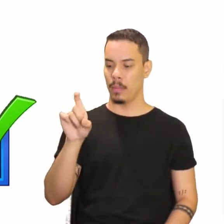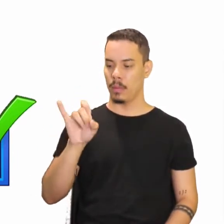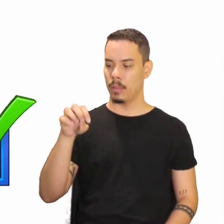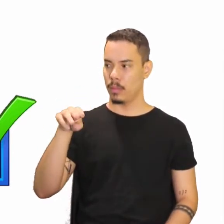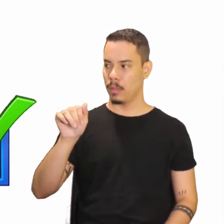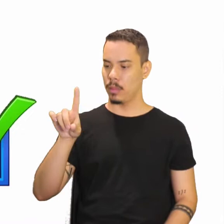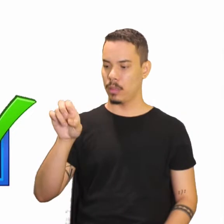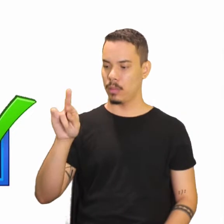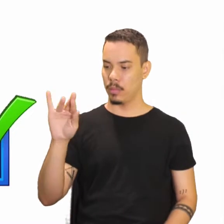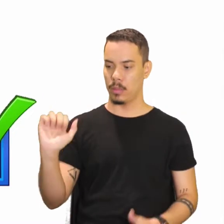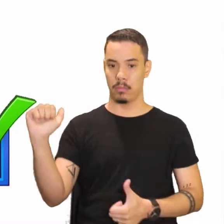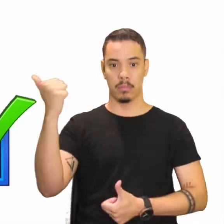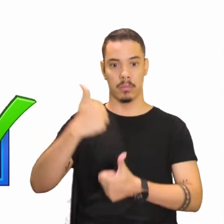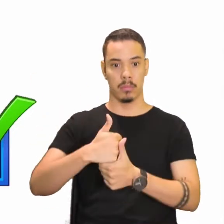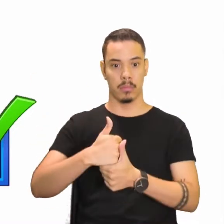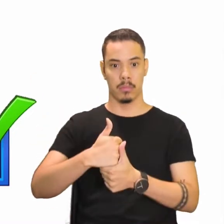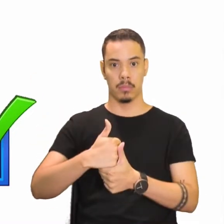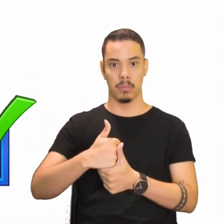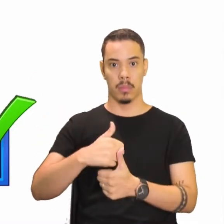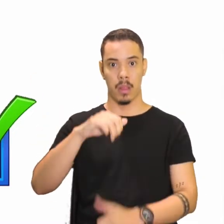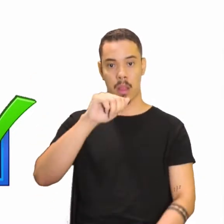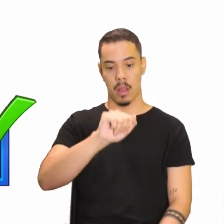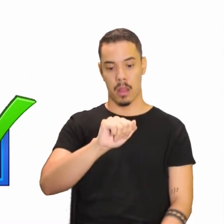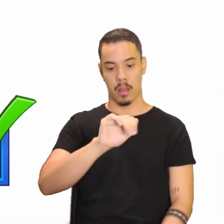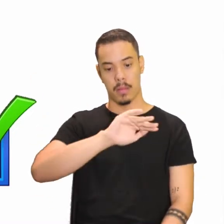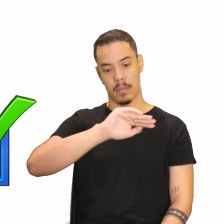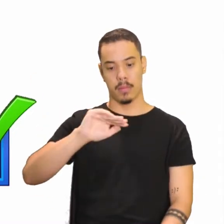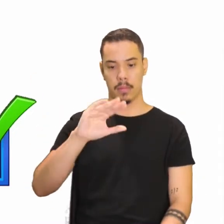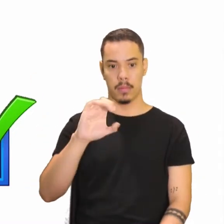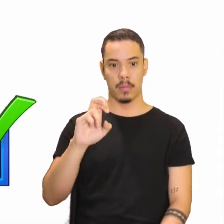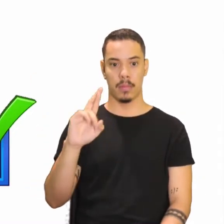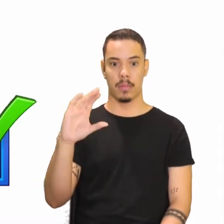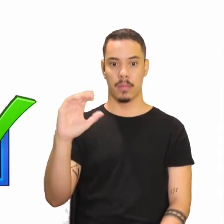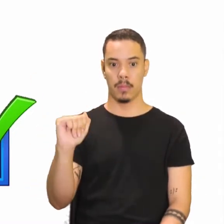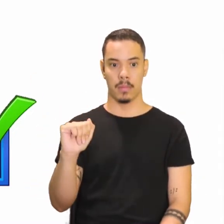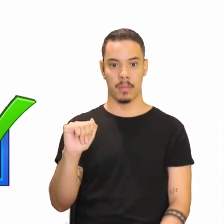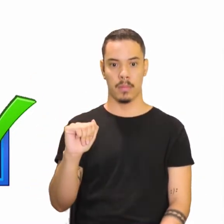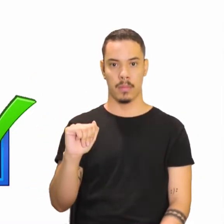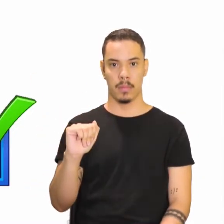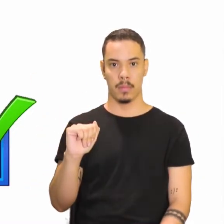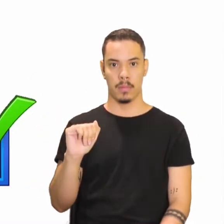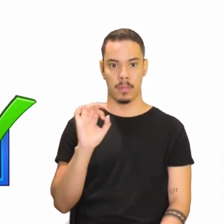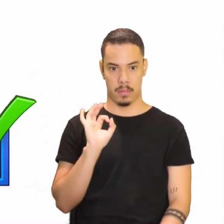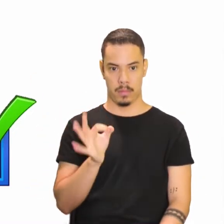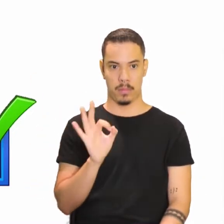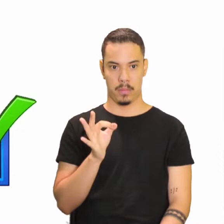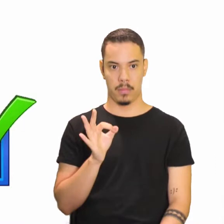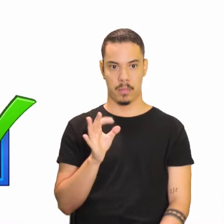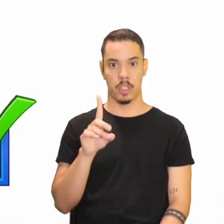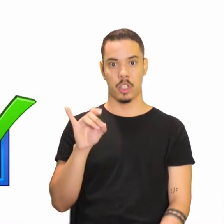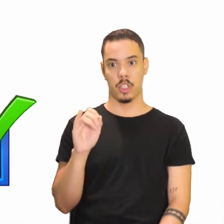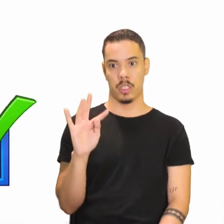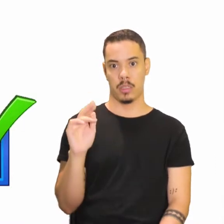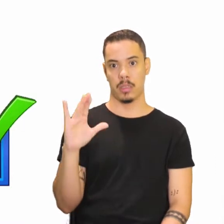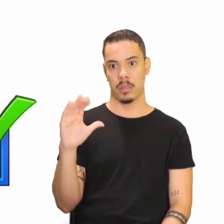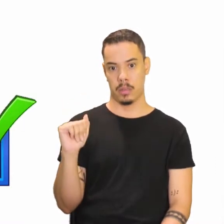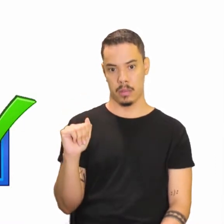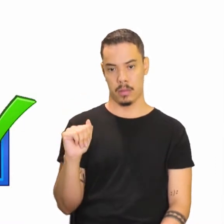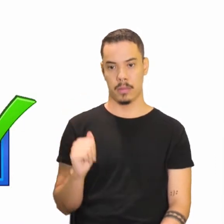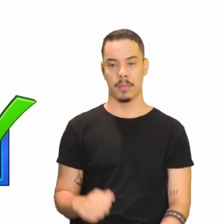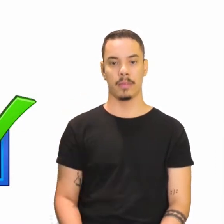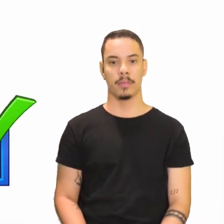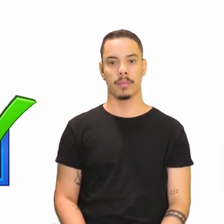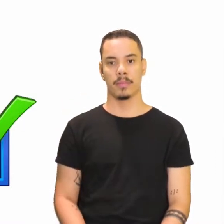aproximadamente, substitua, amadinho, pela palavra distância. Tá ok?